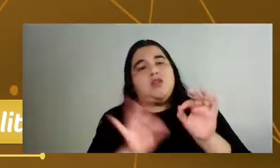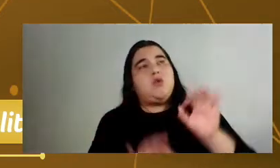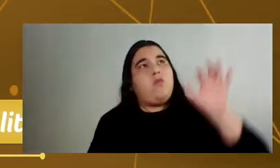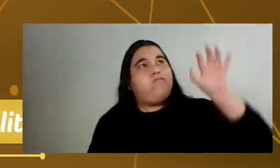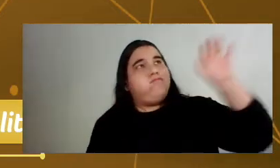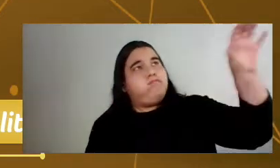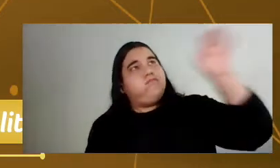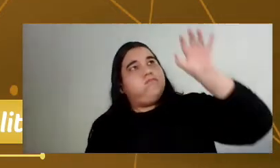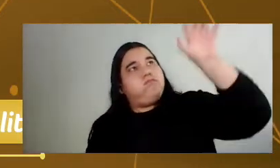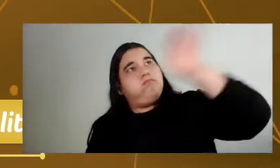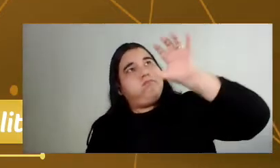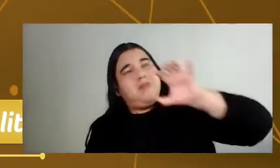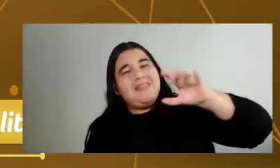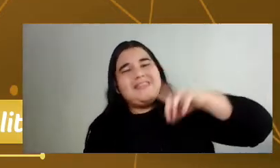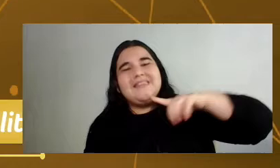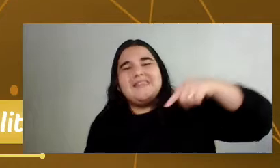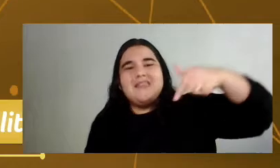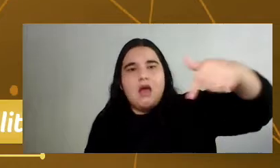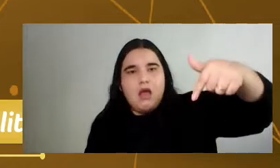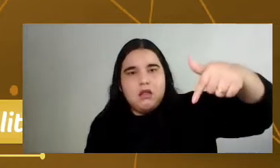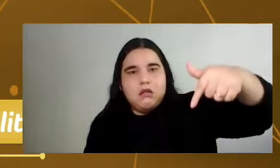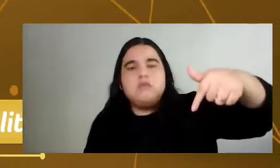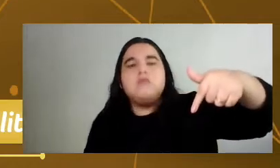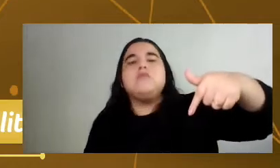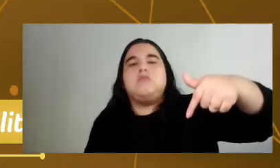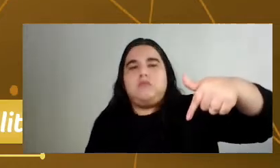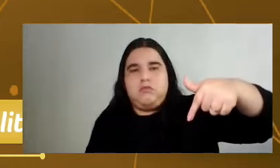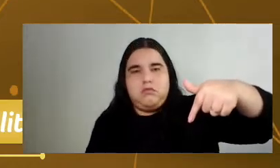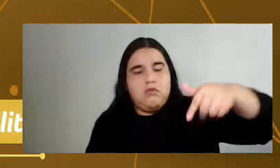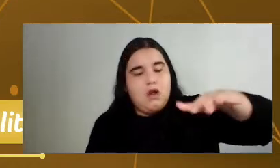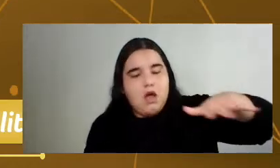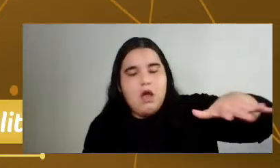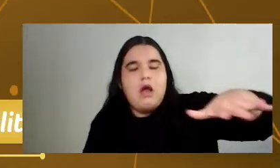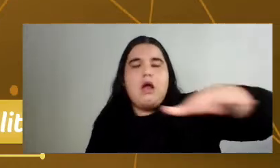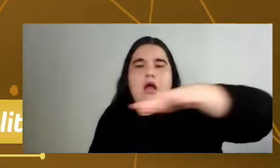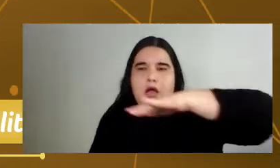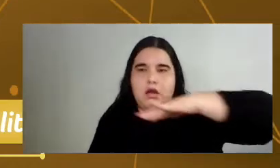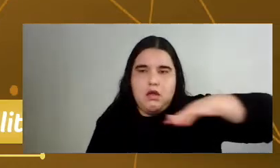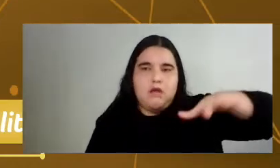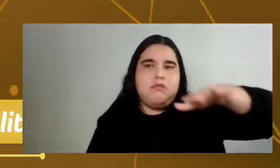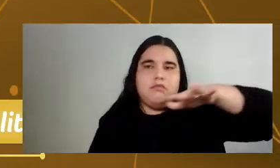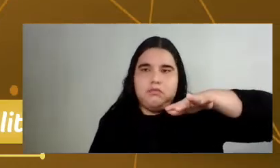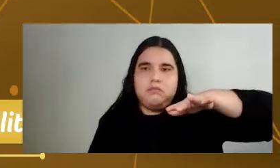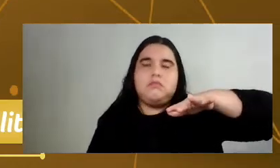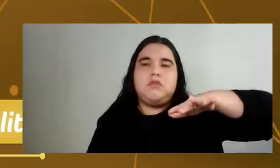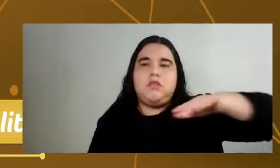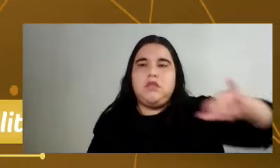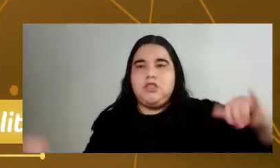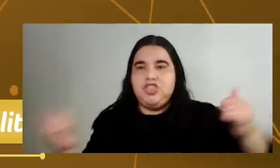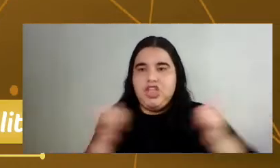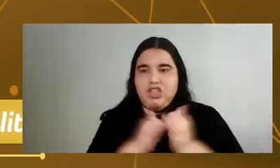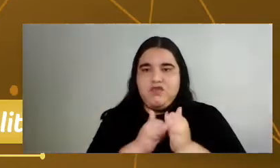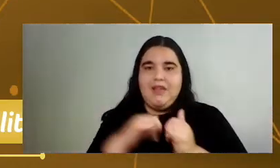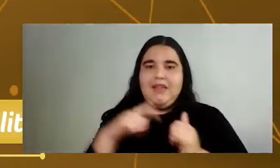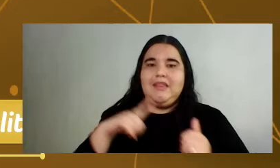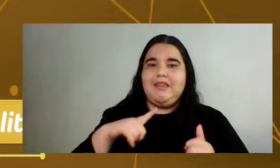7 regionais em toda a área de abrangência da Chess, facilitando assim a questão da